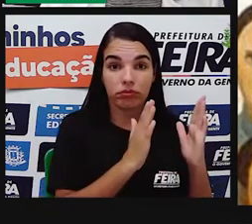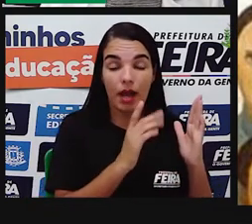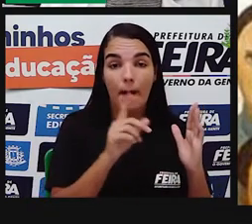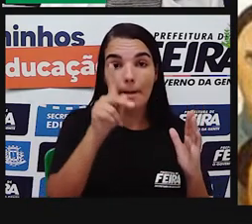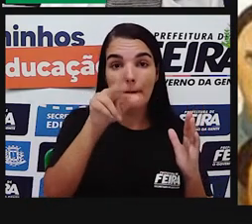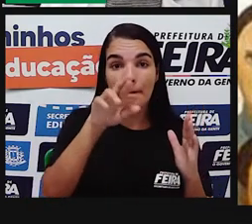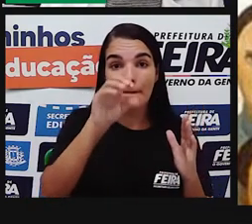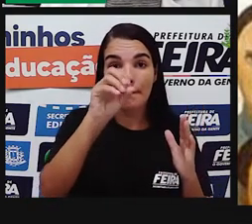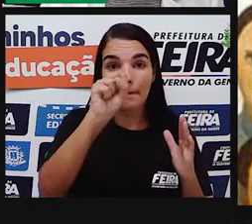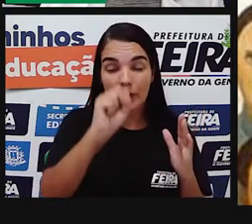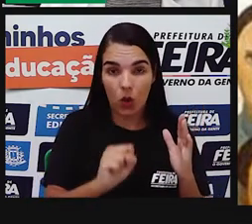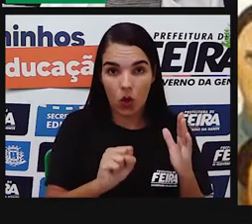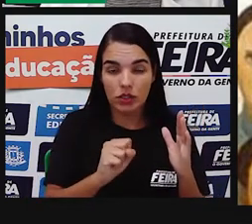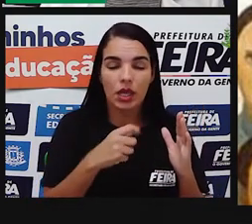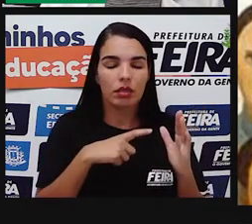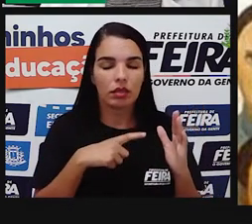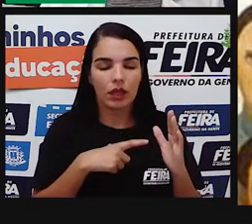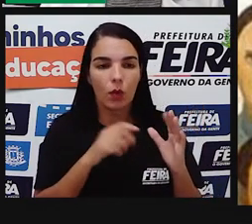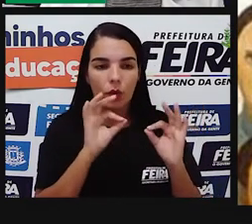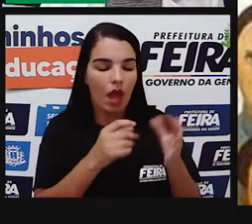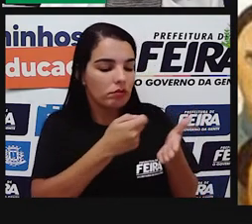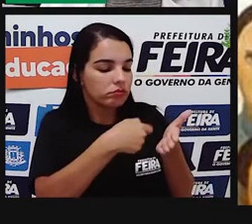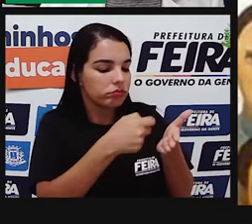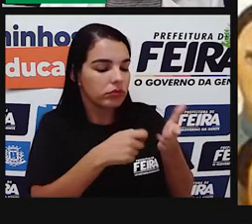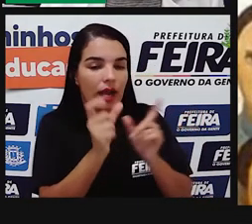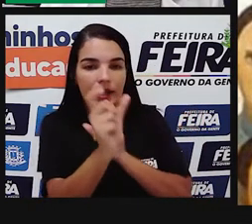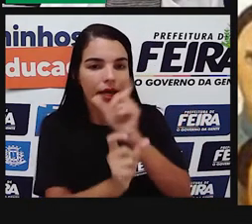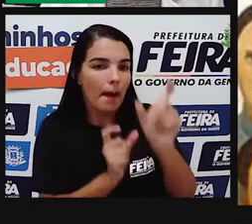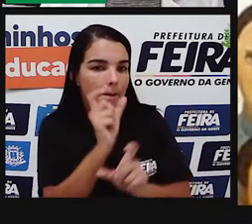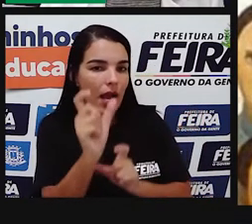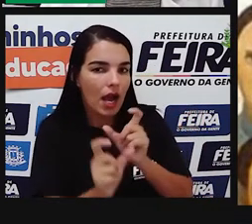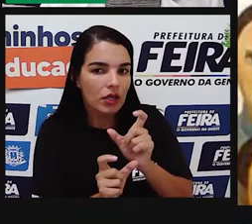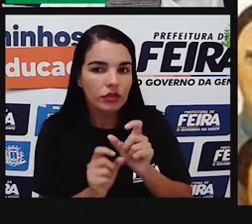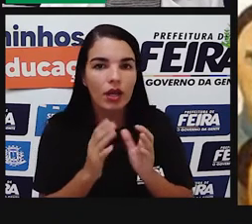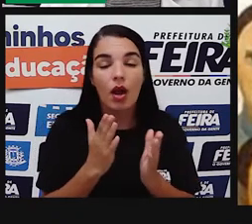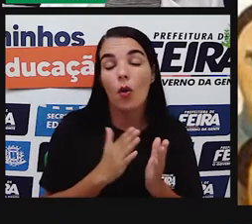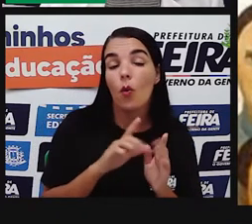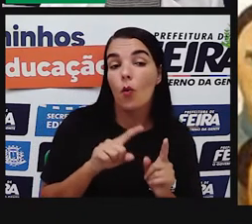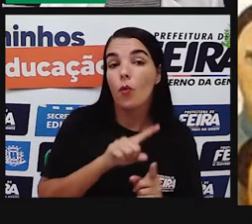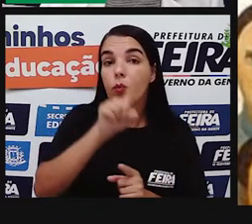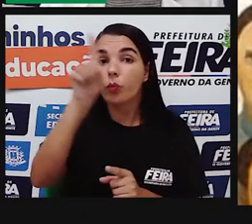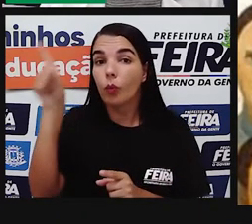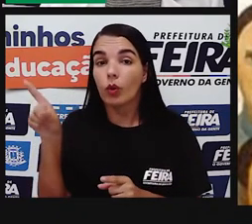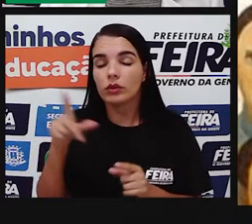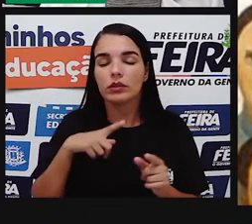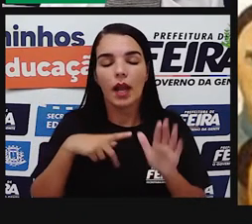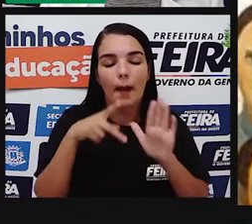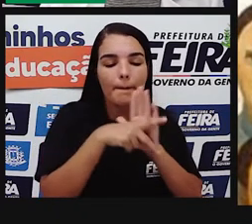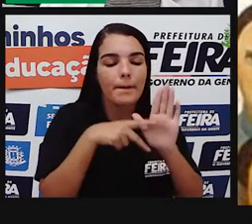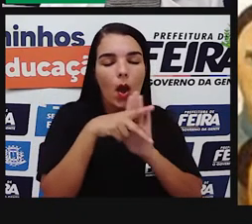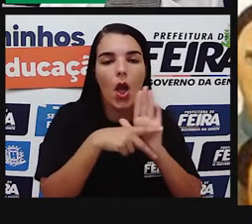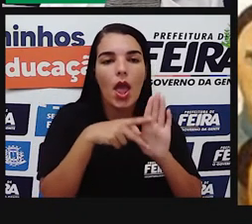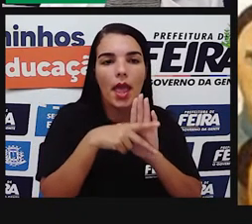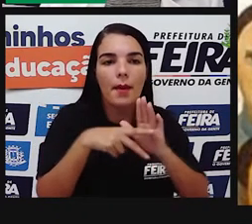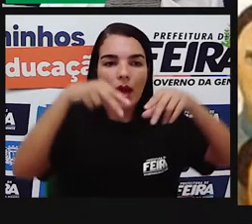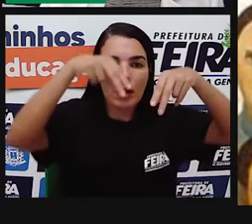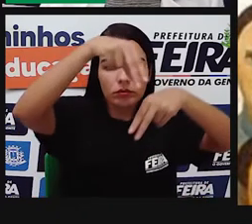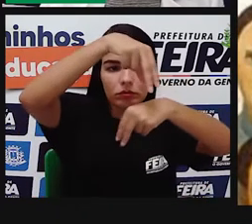uma linguagem mais culta, e o outro está em forma de poema, de cordel, né? De literatura de